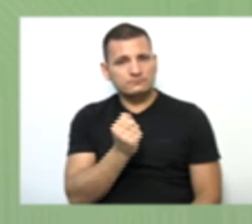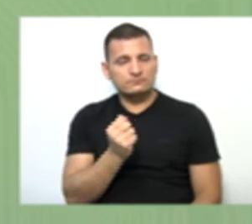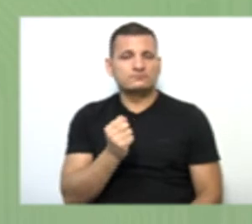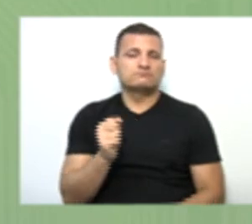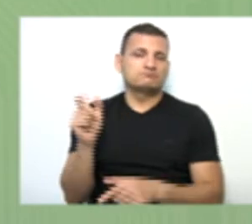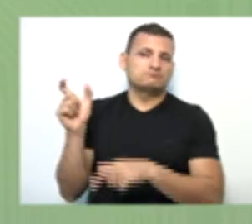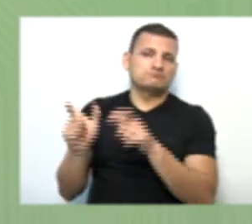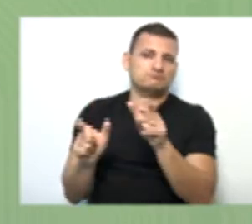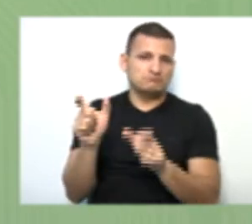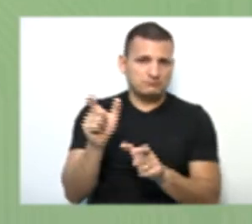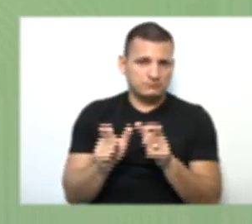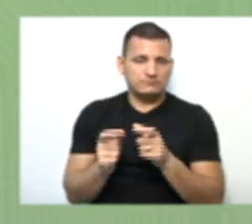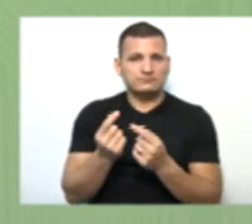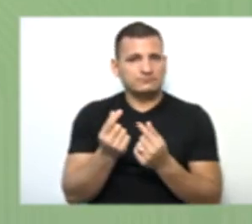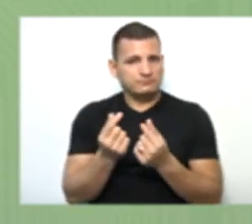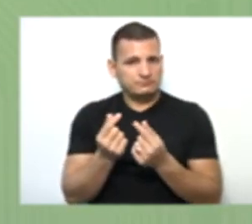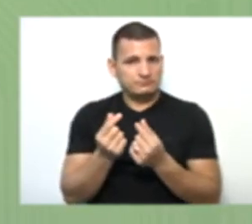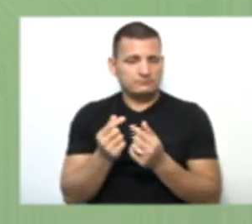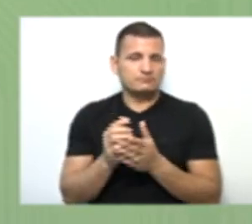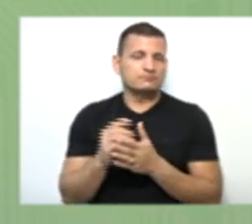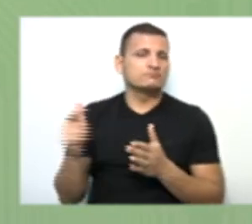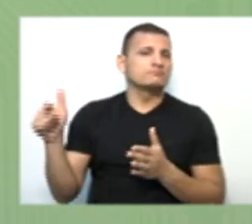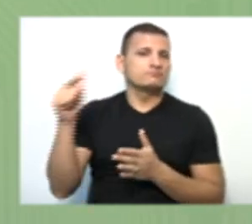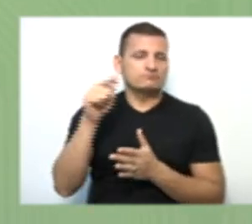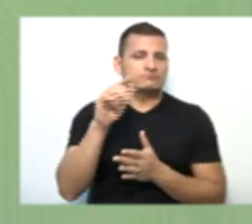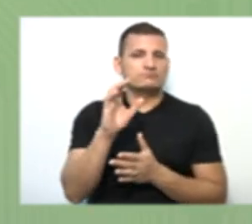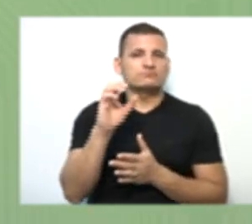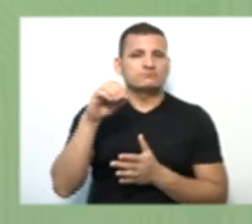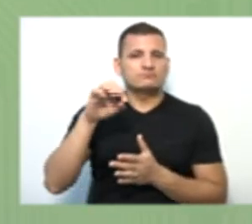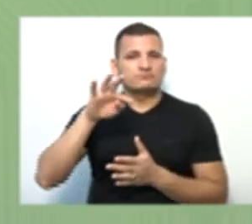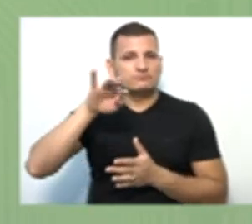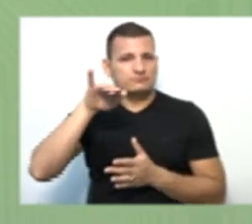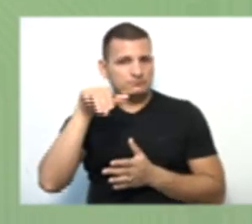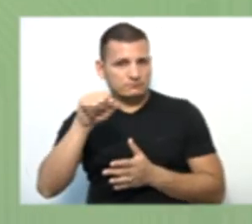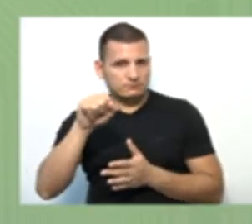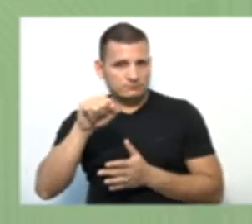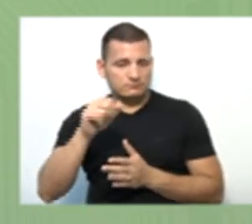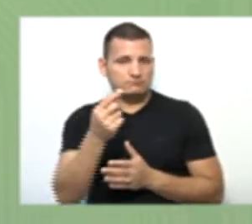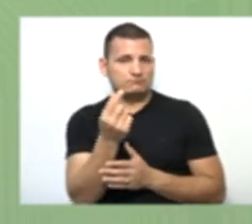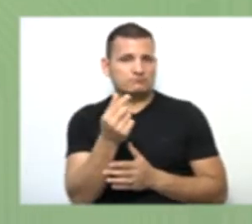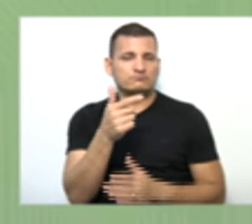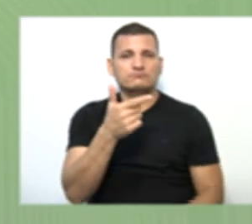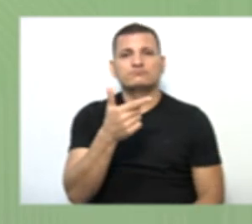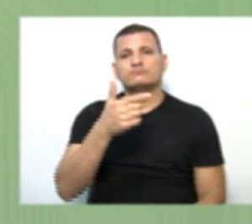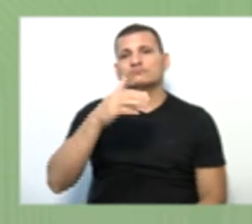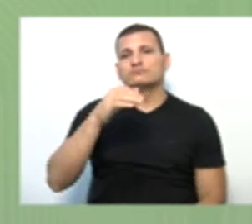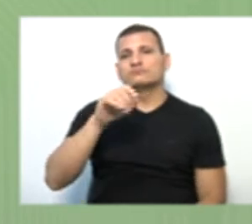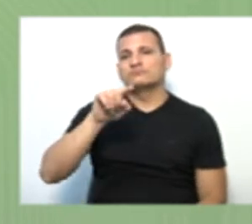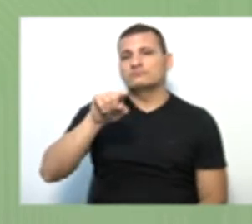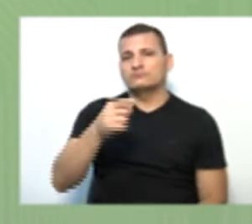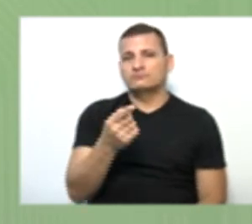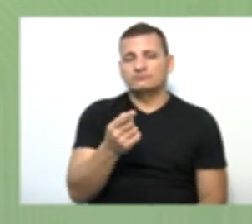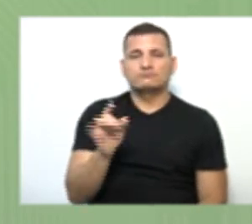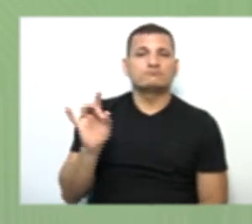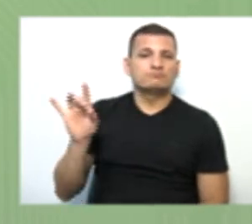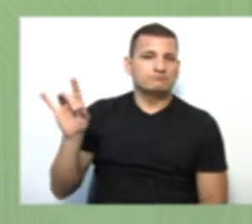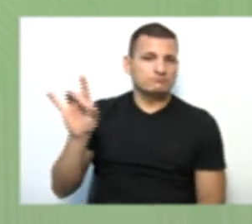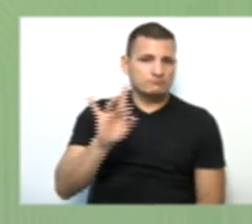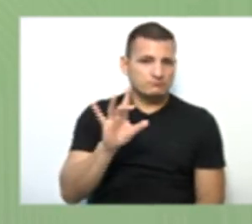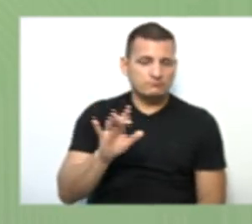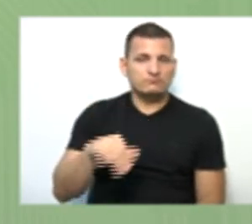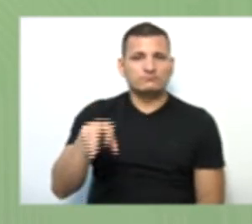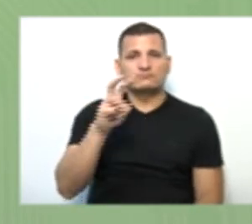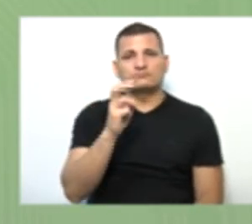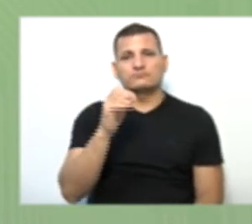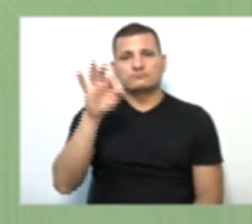de clientes de outras contas a receber no valor de 20.000 cada, sendo 50%